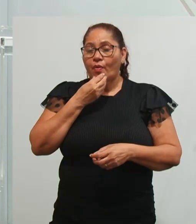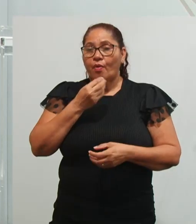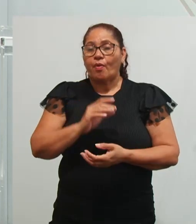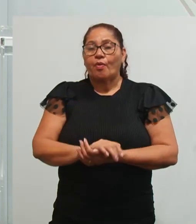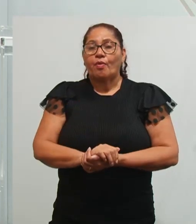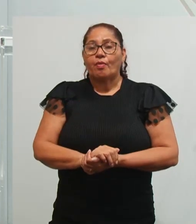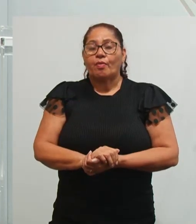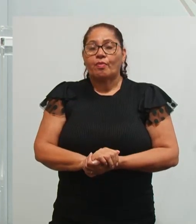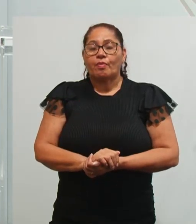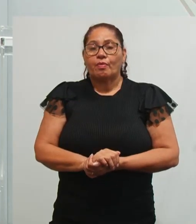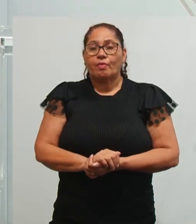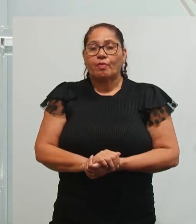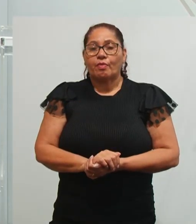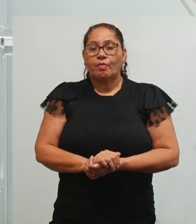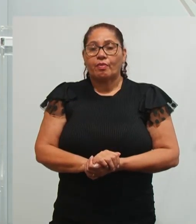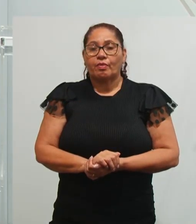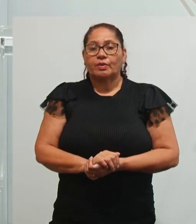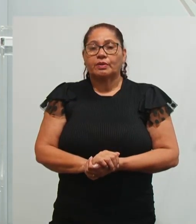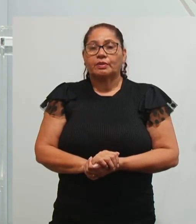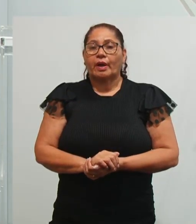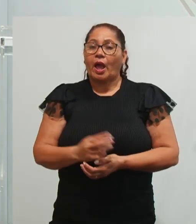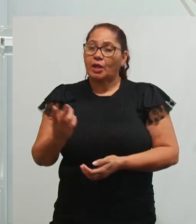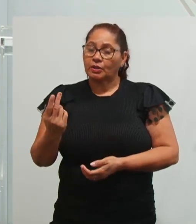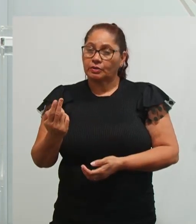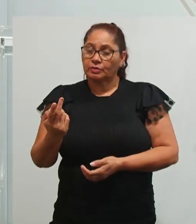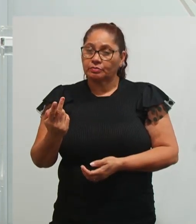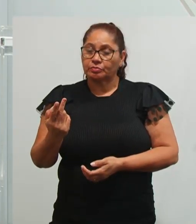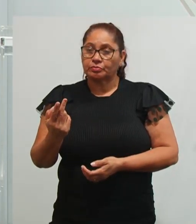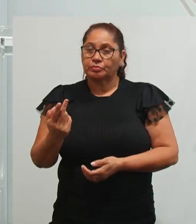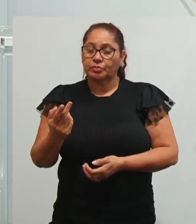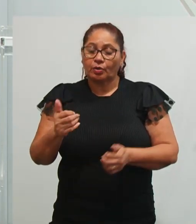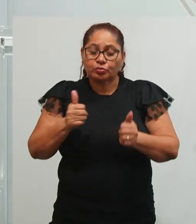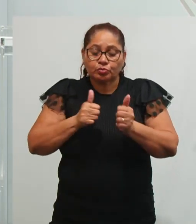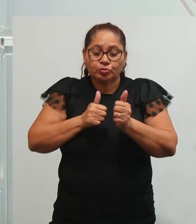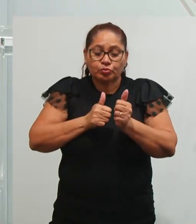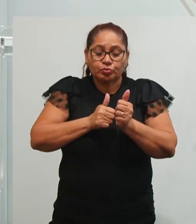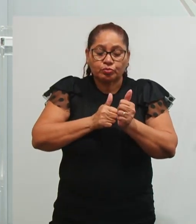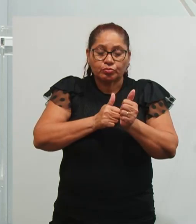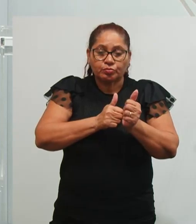regulação da aprendizagem é justamente esse acompanhamento